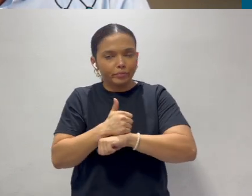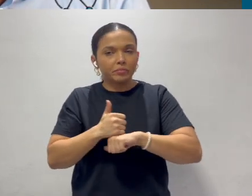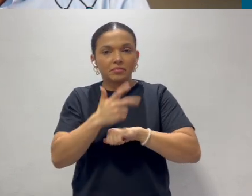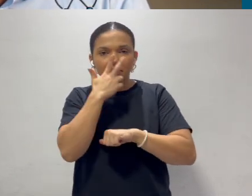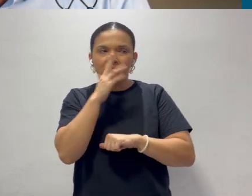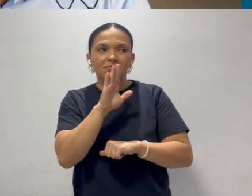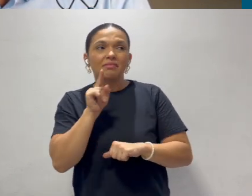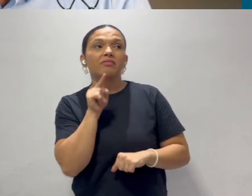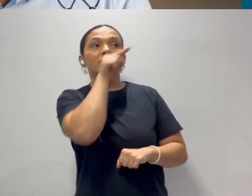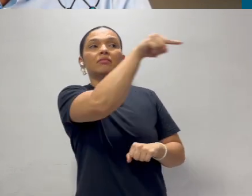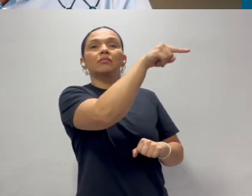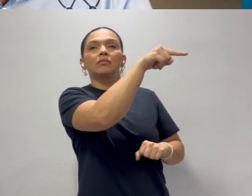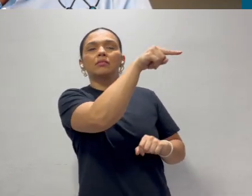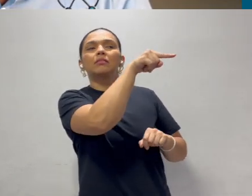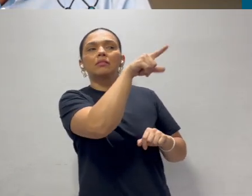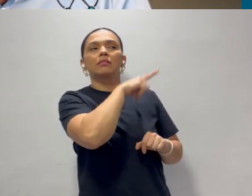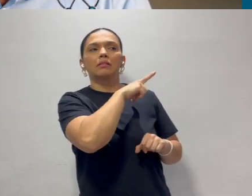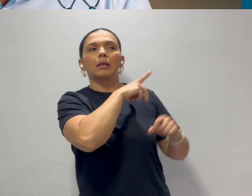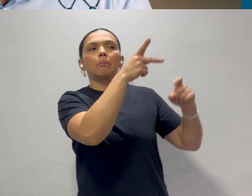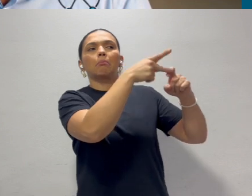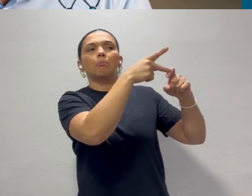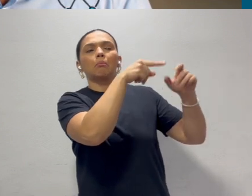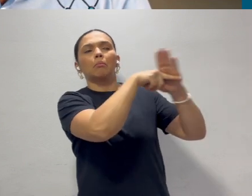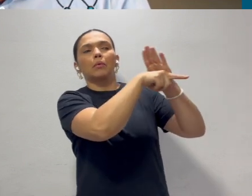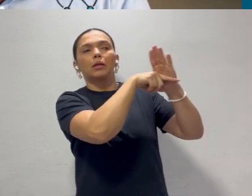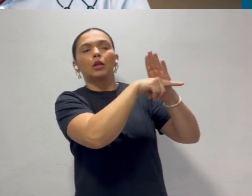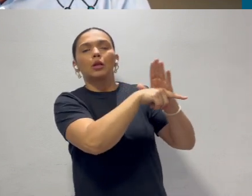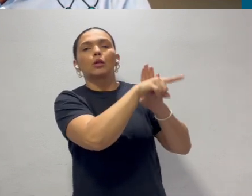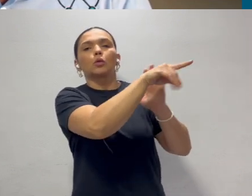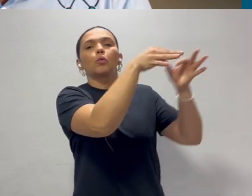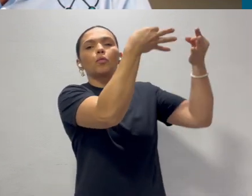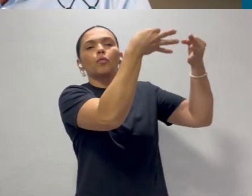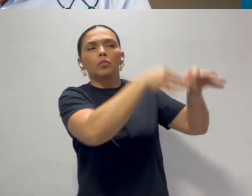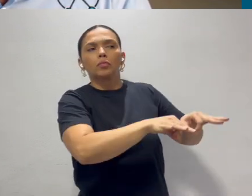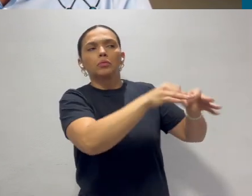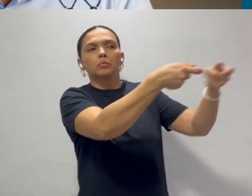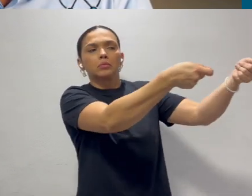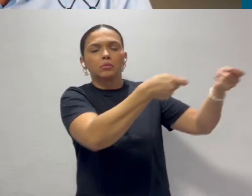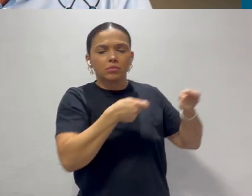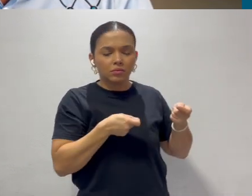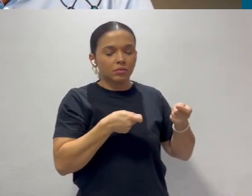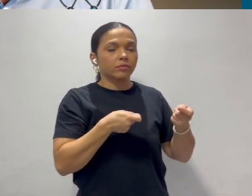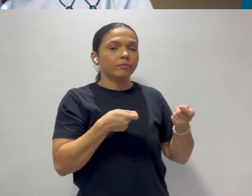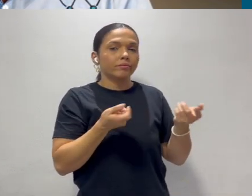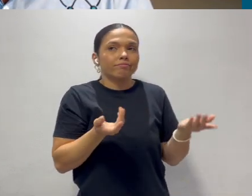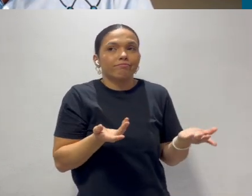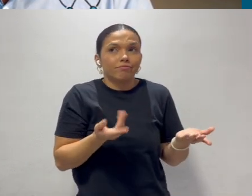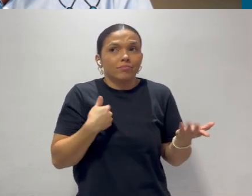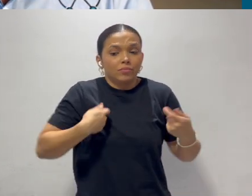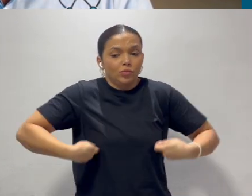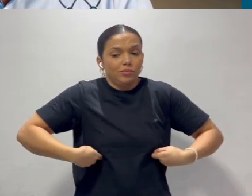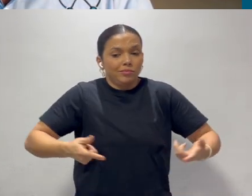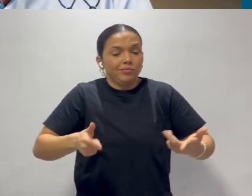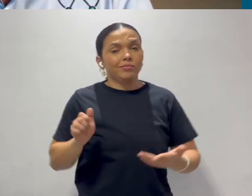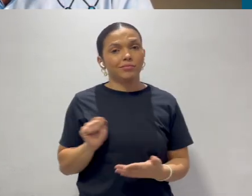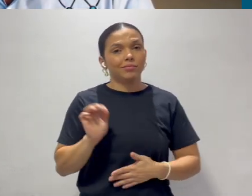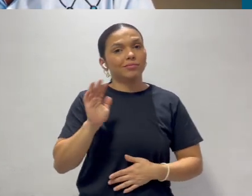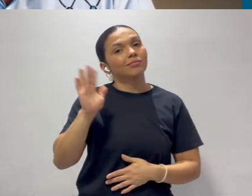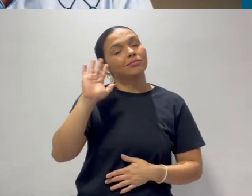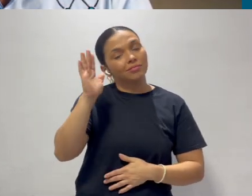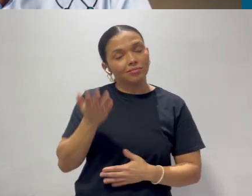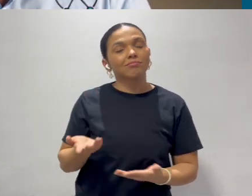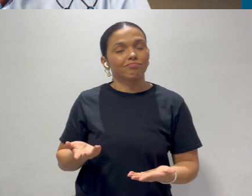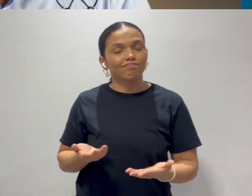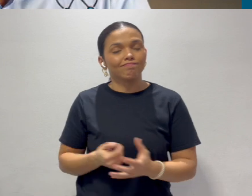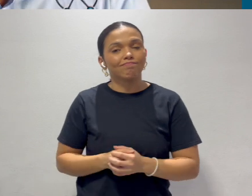a responsabilidade. Não, vai lá porque pega com um perito oficial. Você vai gastar com um perito oficial,